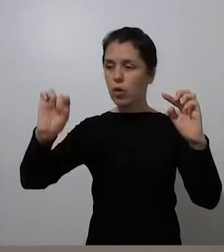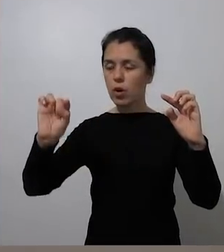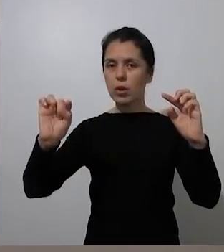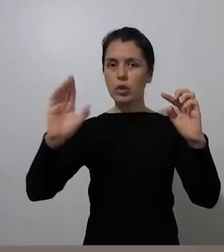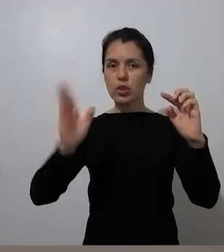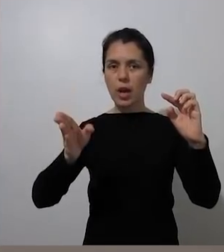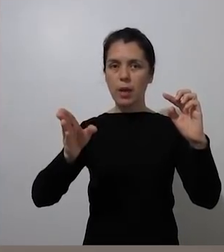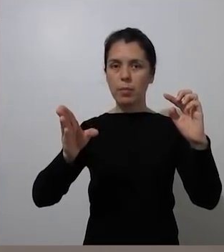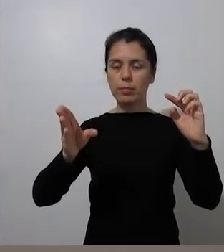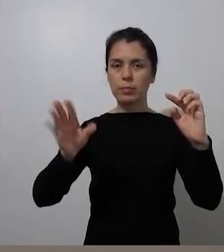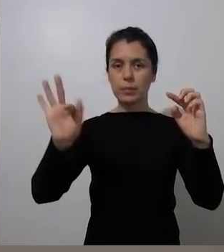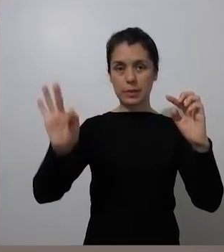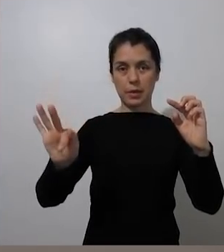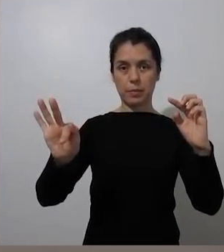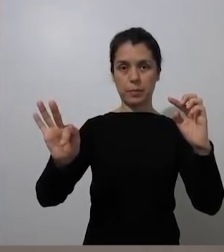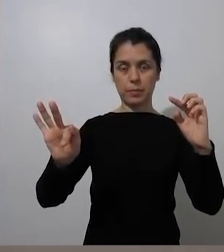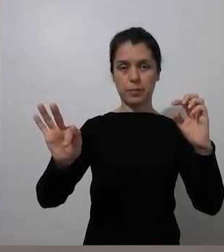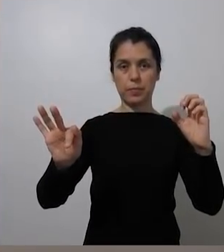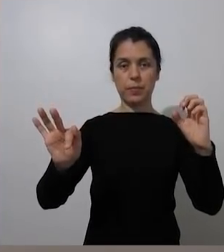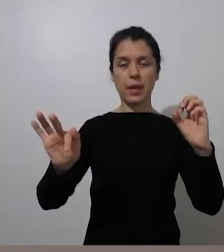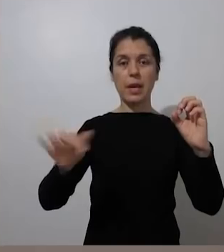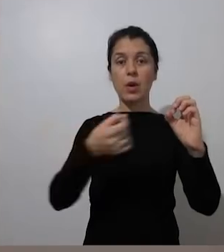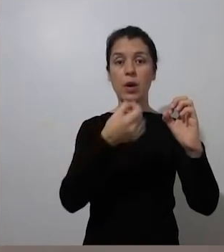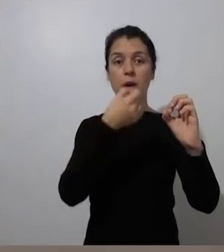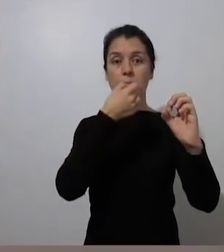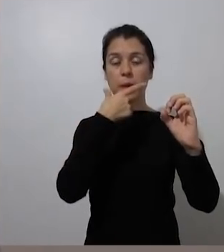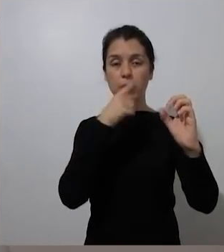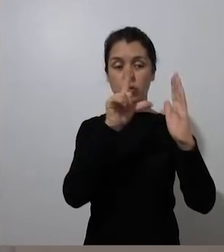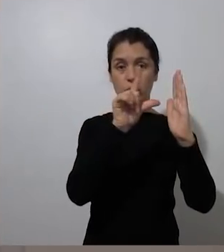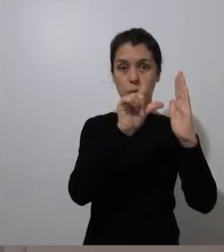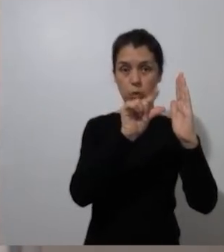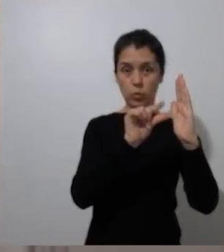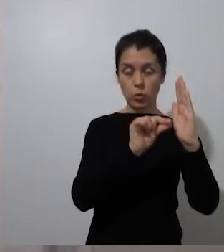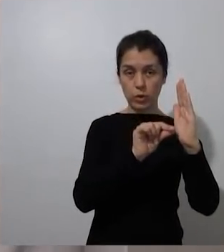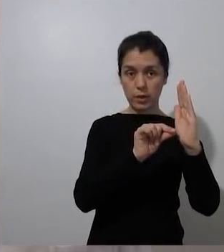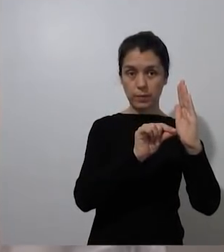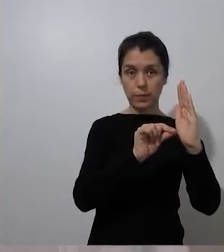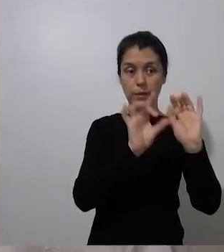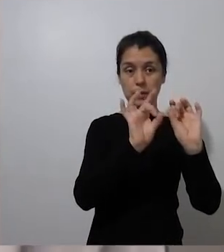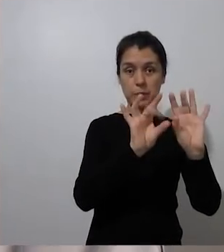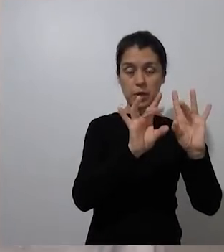já voltam para o pré-sináptico para ser destruído. Se esse remédio é um inibidor